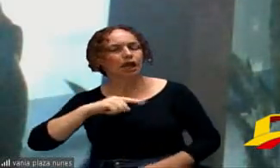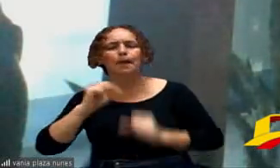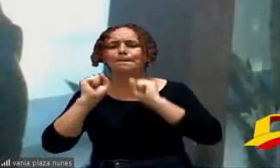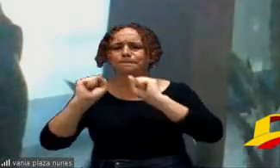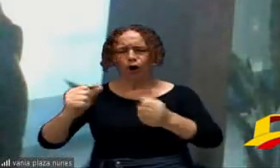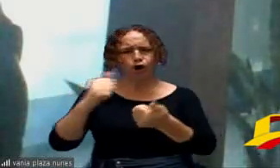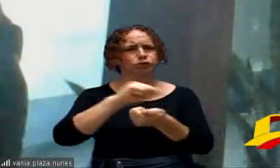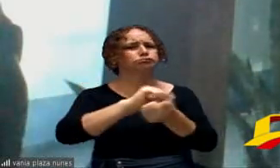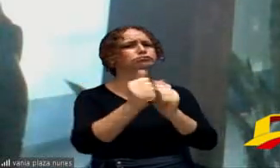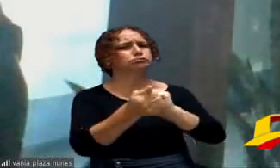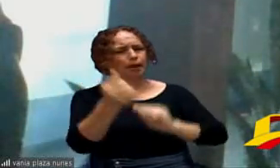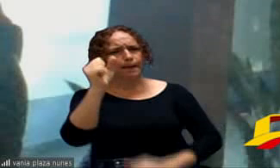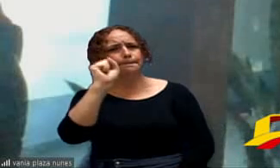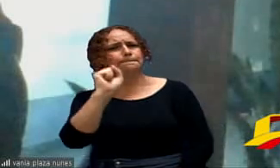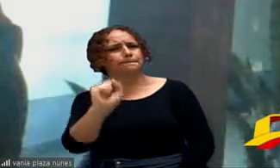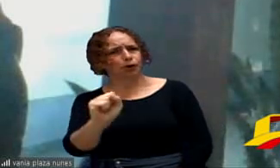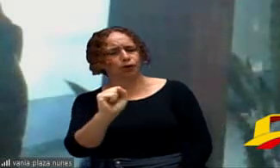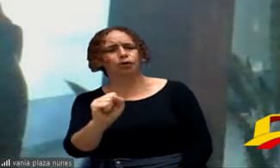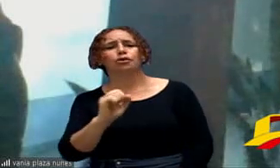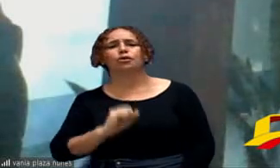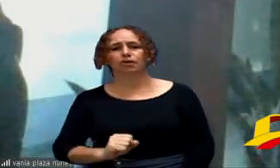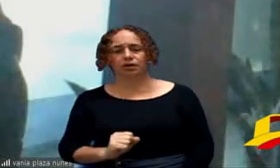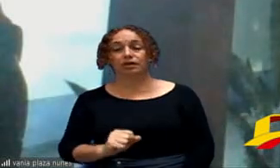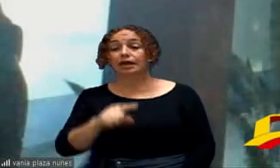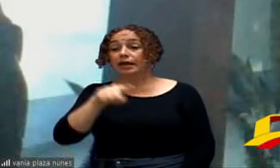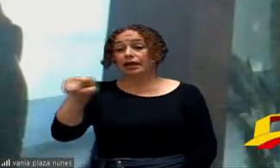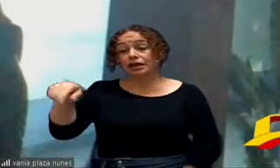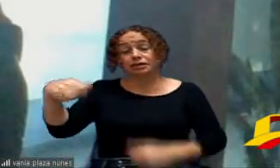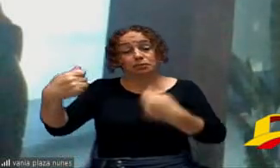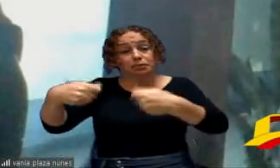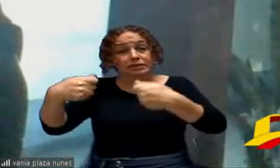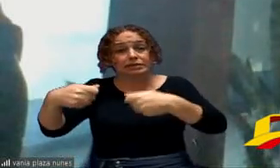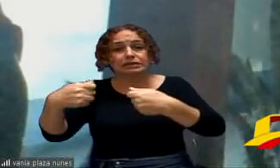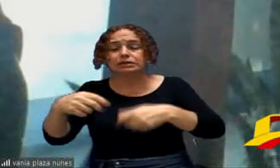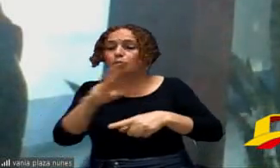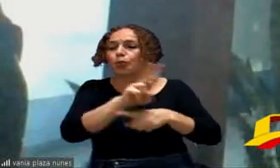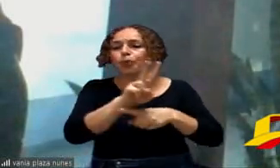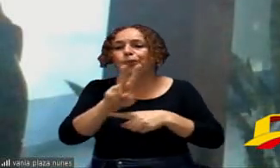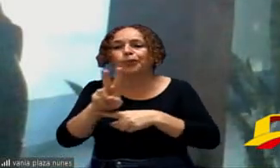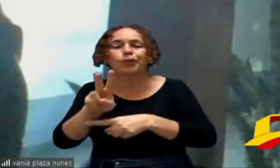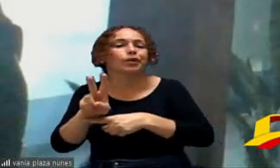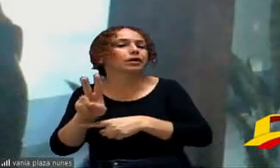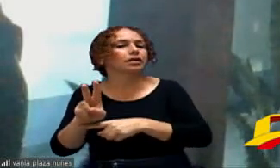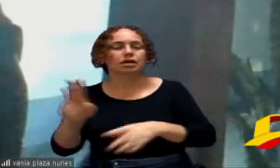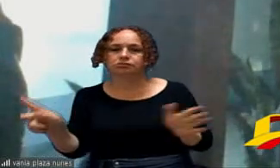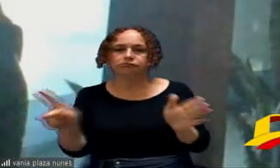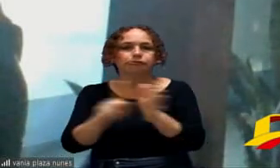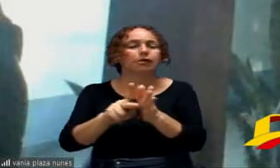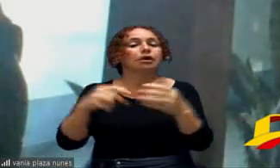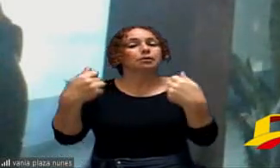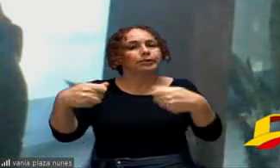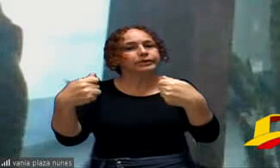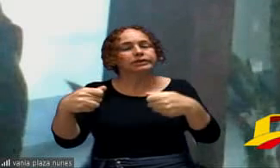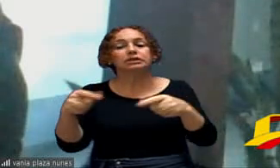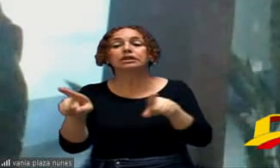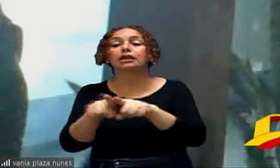têm necessidades únicas, eles têm capacidade de mudar e se sentir muito